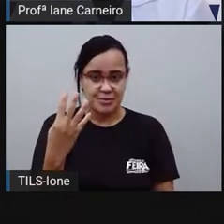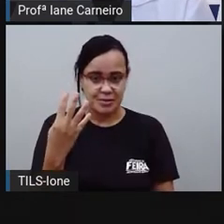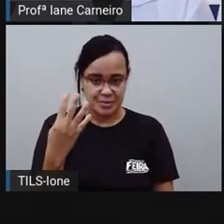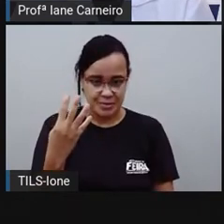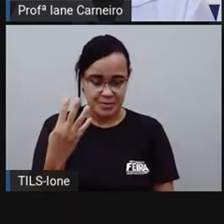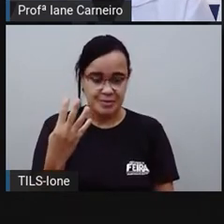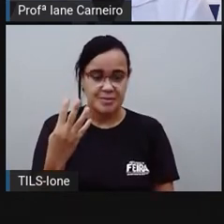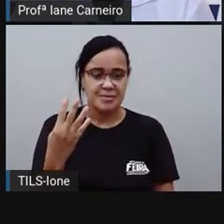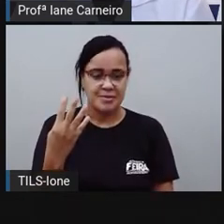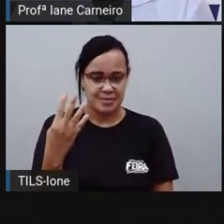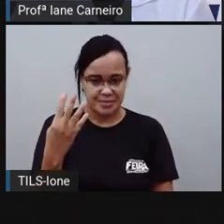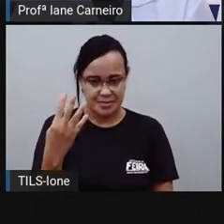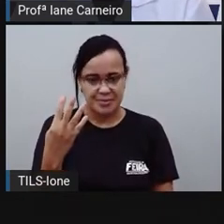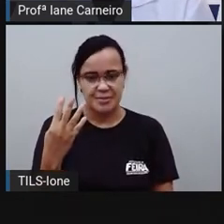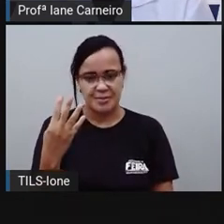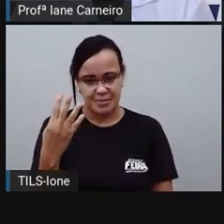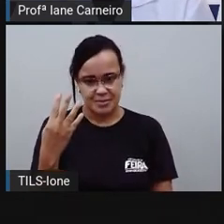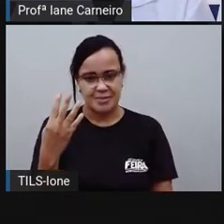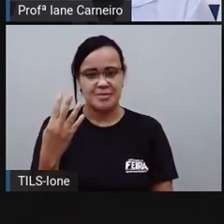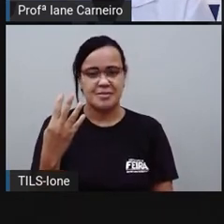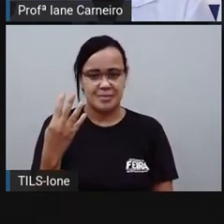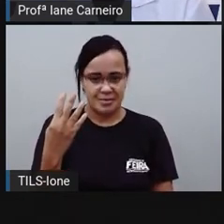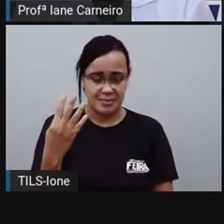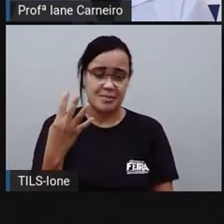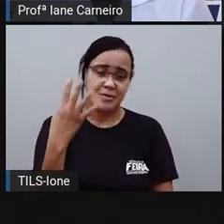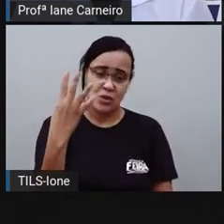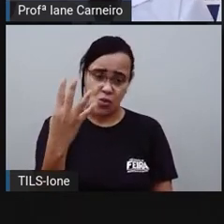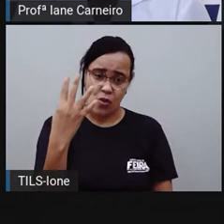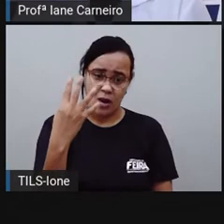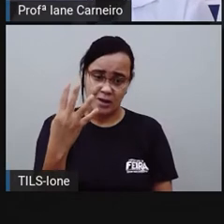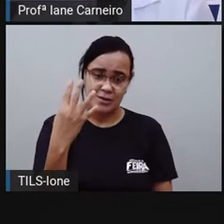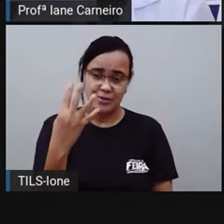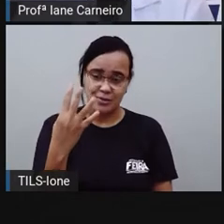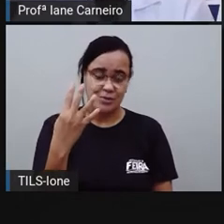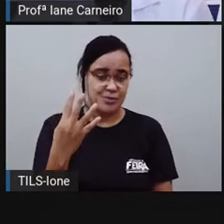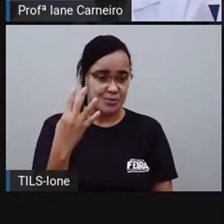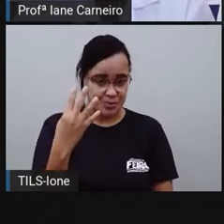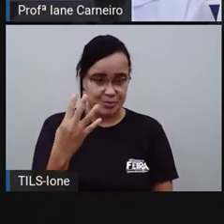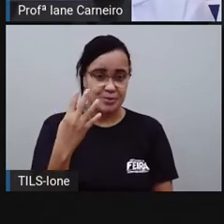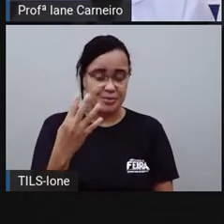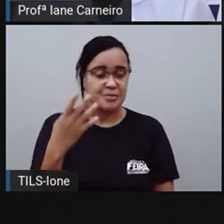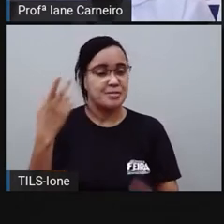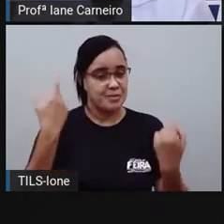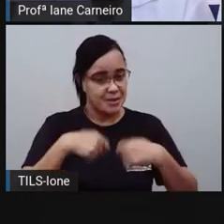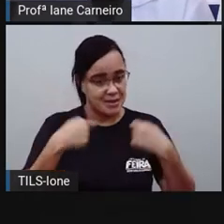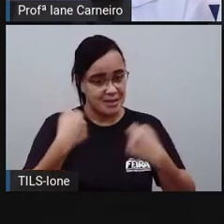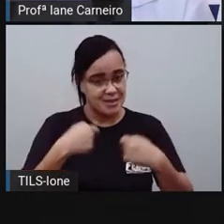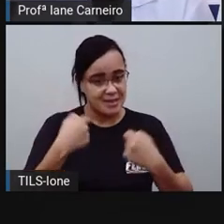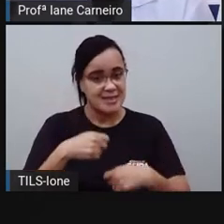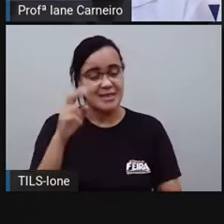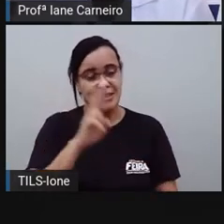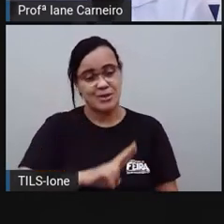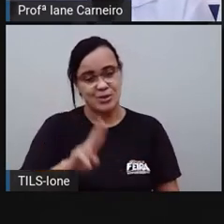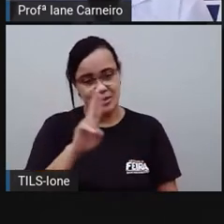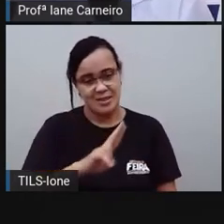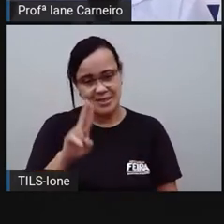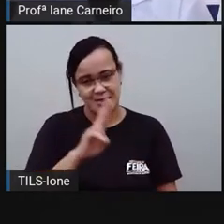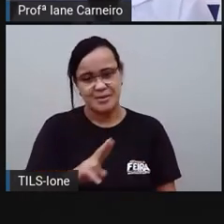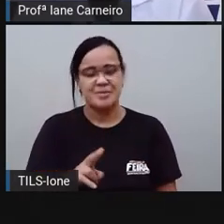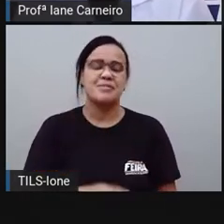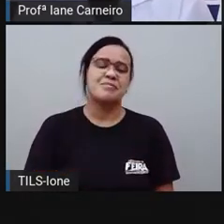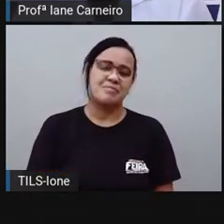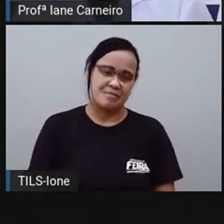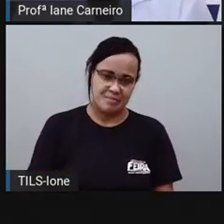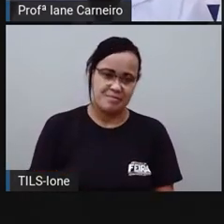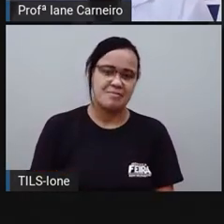outro lápis aqui, outro aqui e outro aqui, quantos lápis eu precisei? Quatro também,